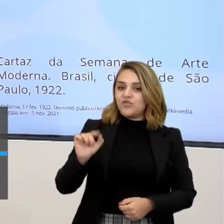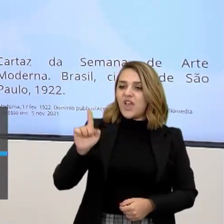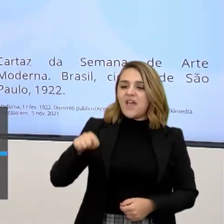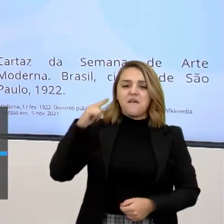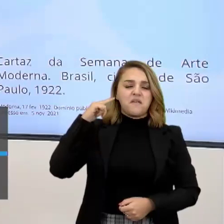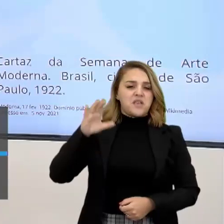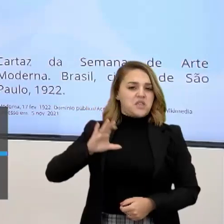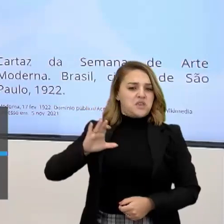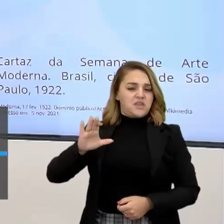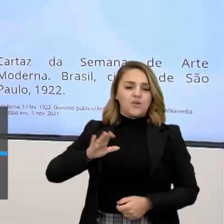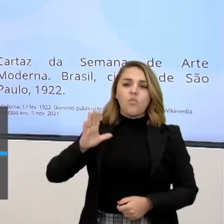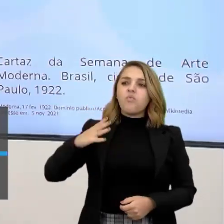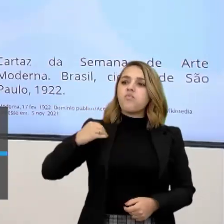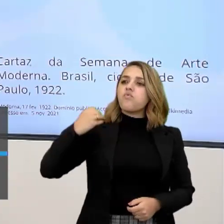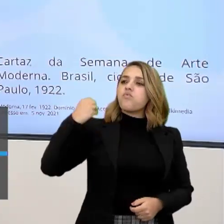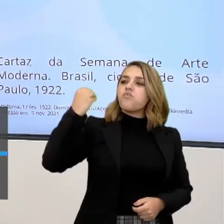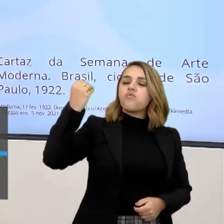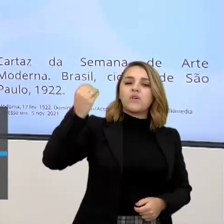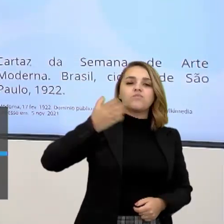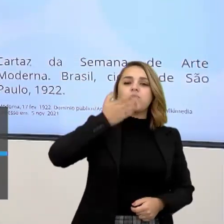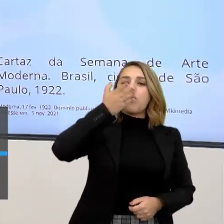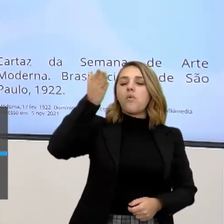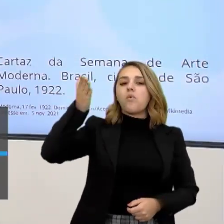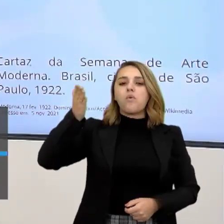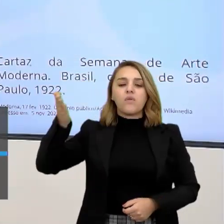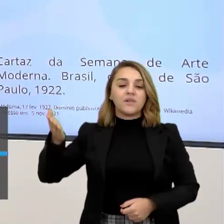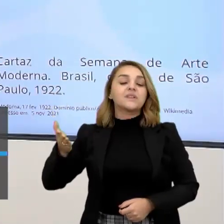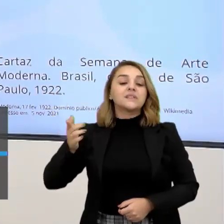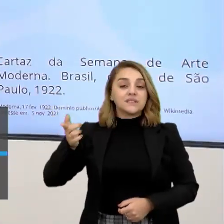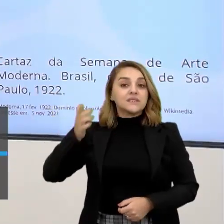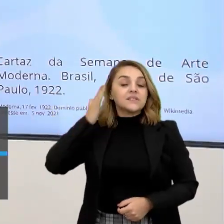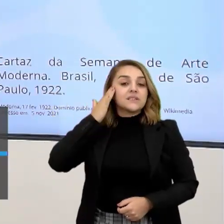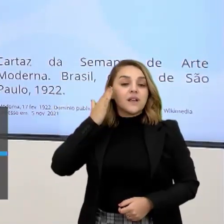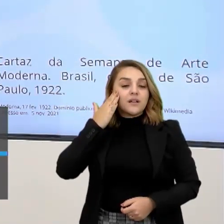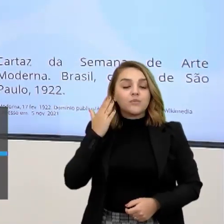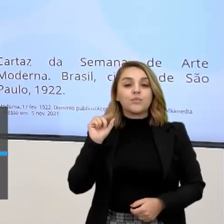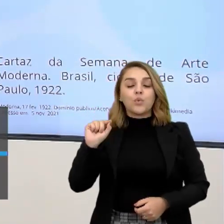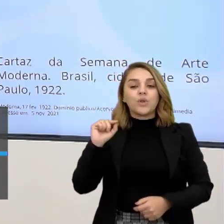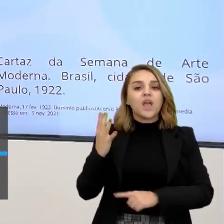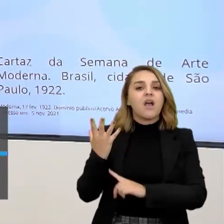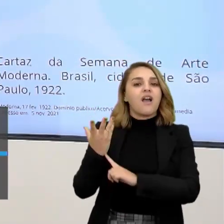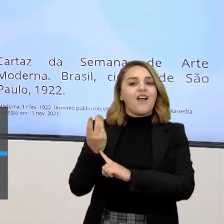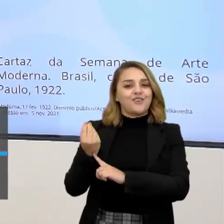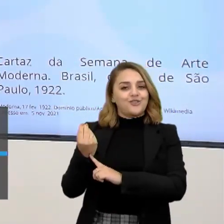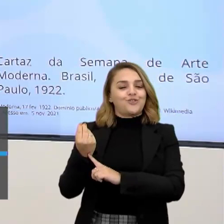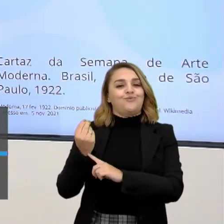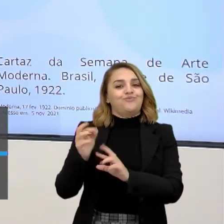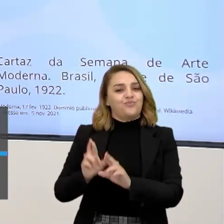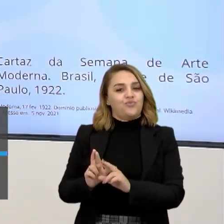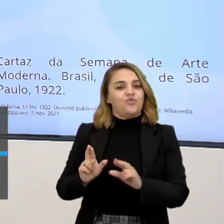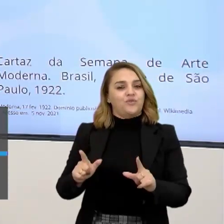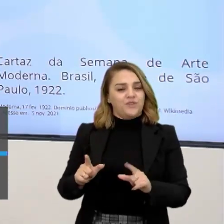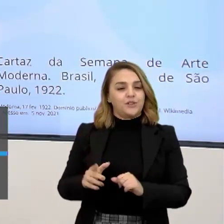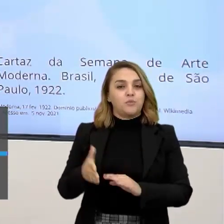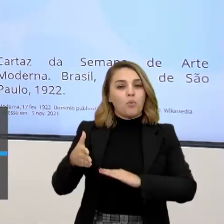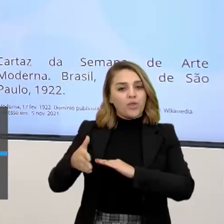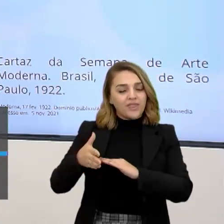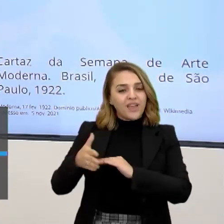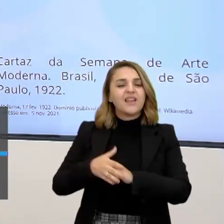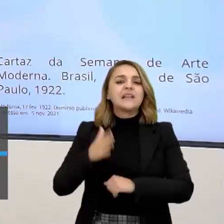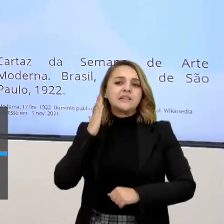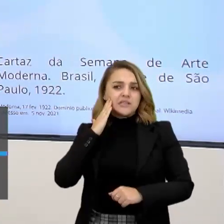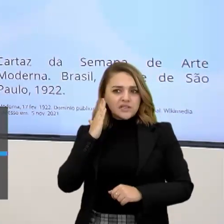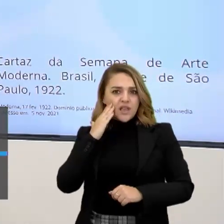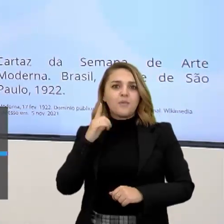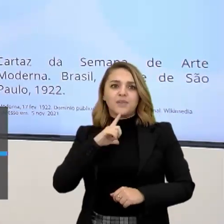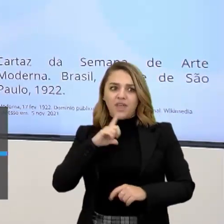o mundo inteiro, ele sabia o que era a arte não tradicional, né? Ele sabia que aquilo estava tomando